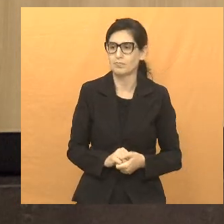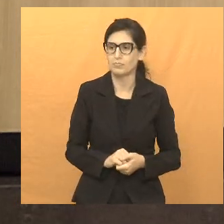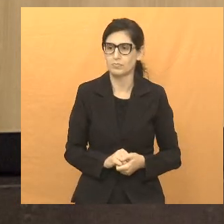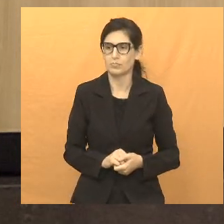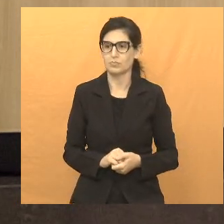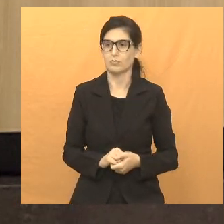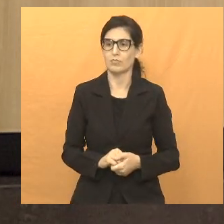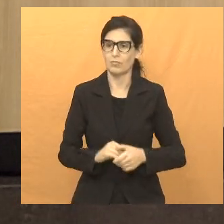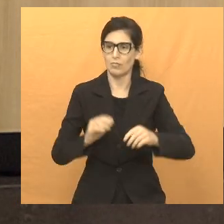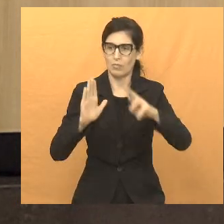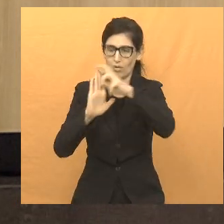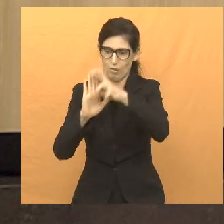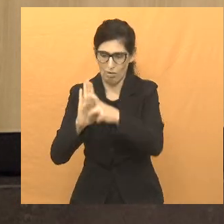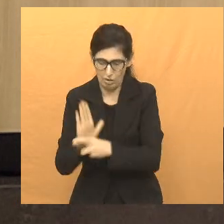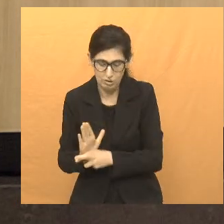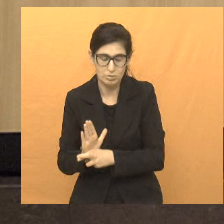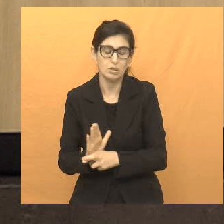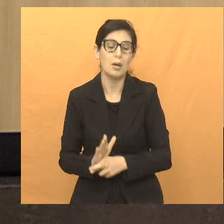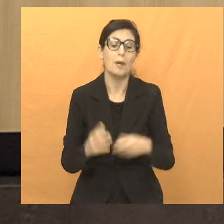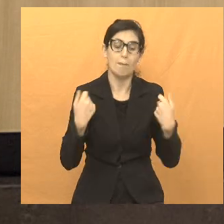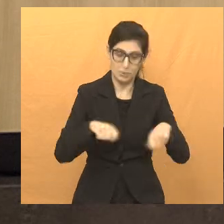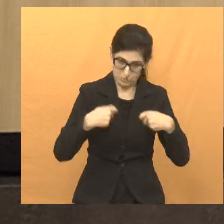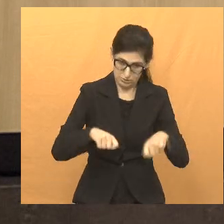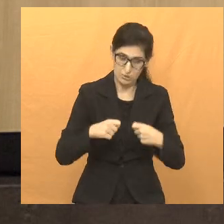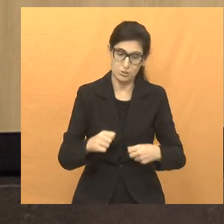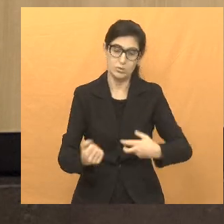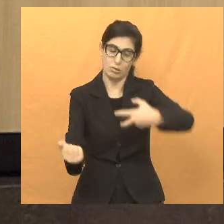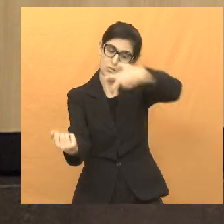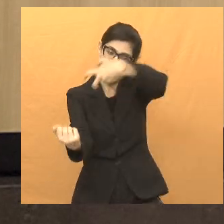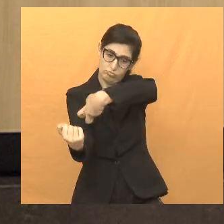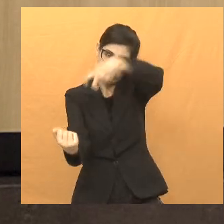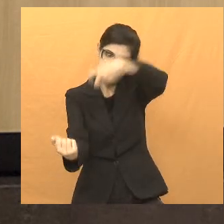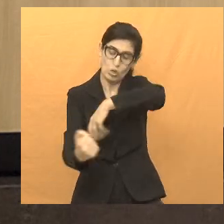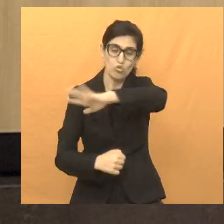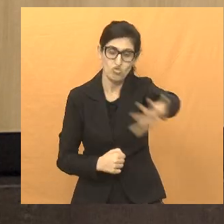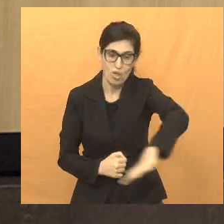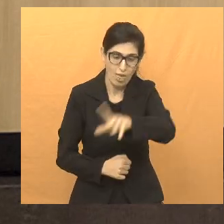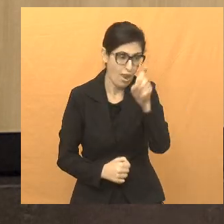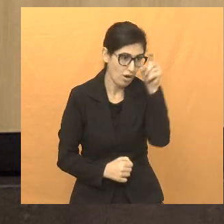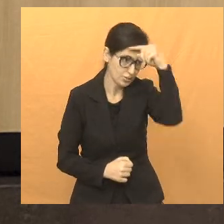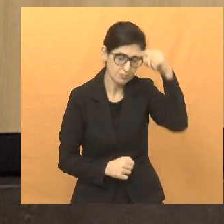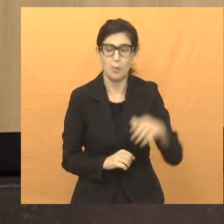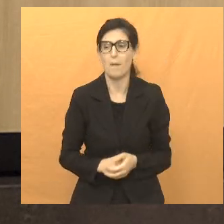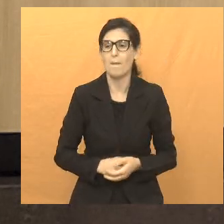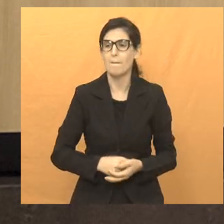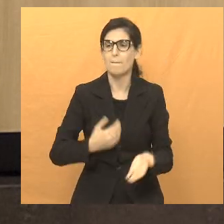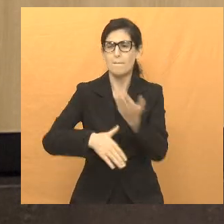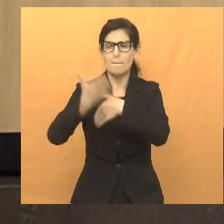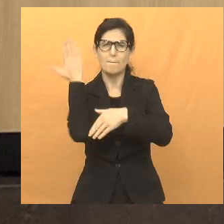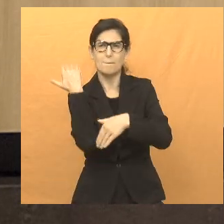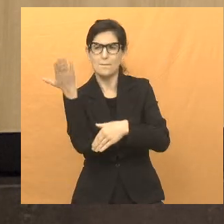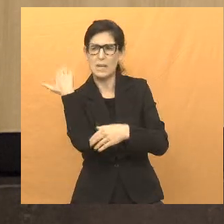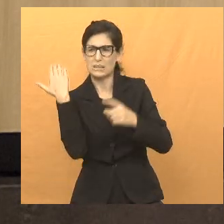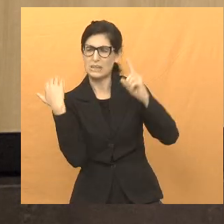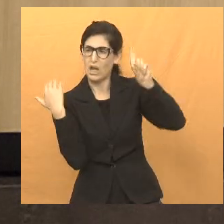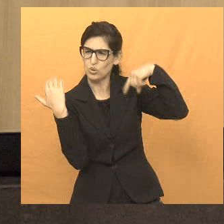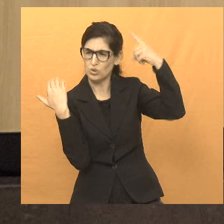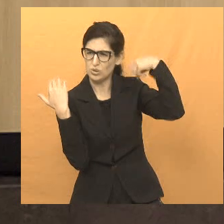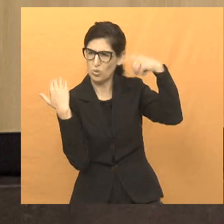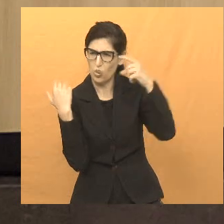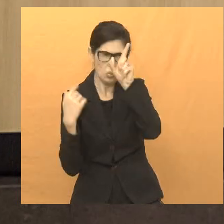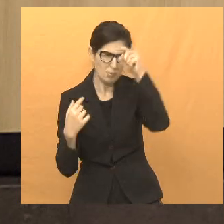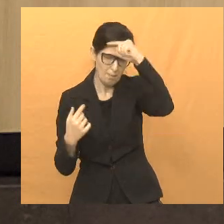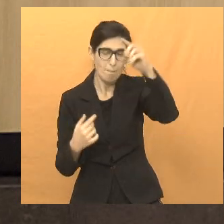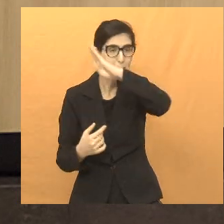paciente psiquiátrico em hospital geral, né? A deshospitalização dos antigos manicômios, ela no